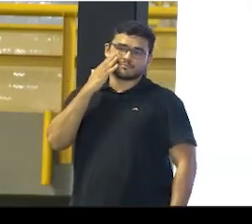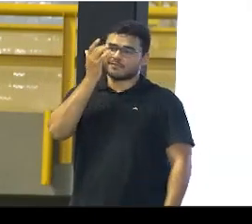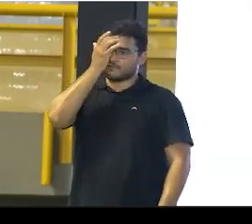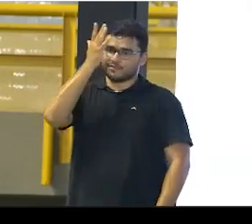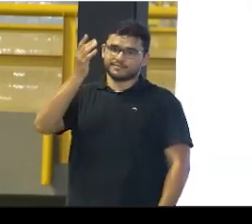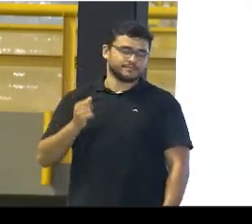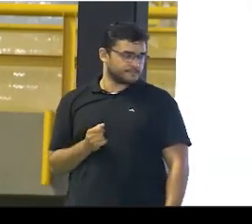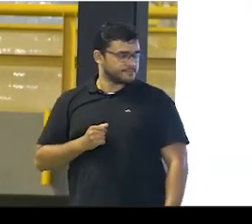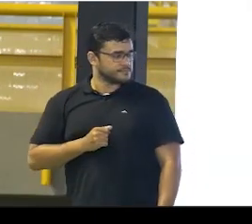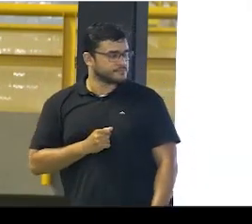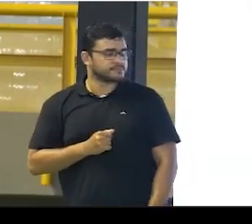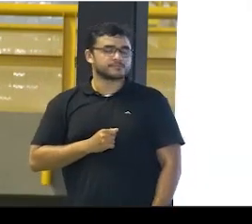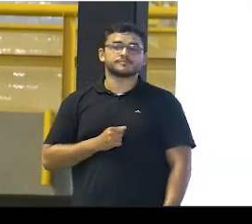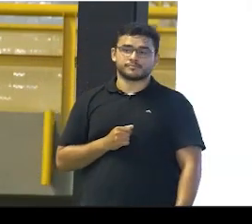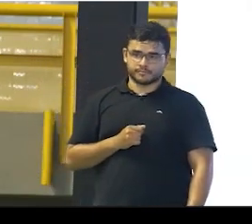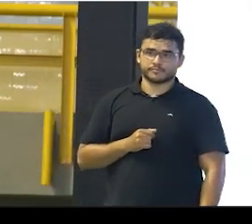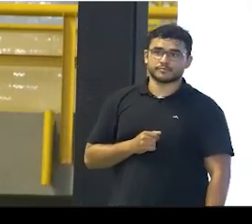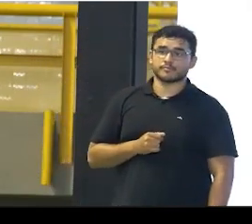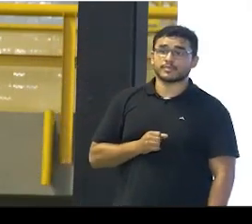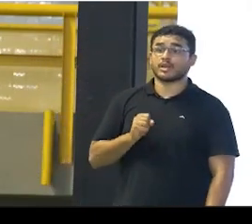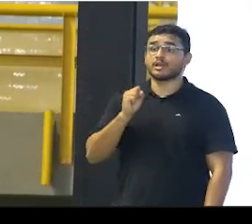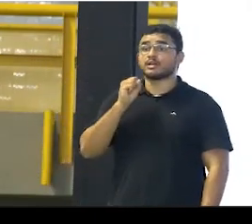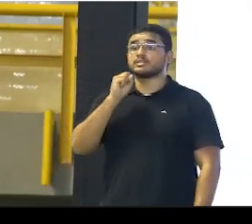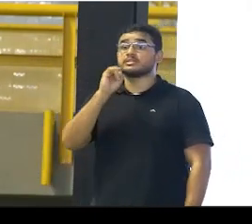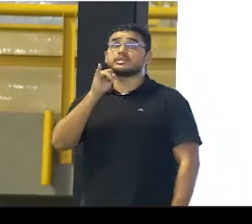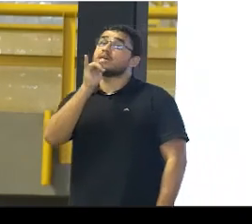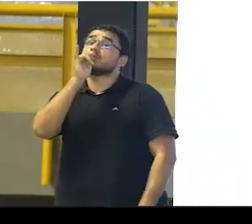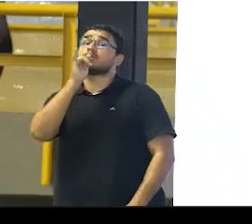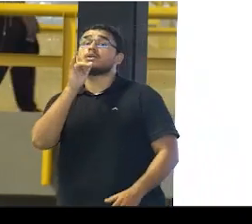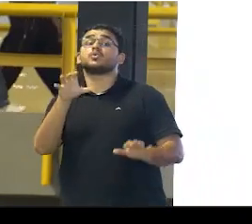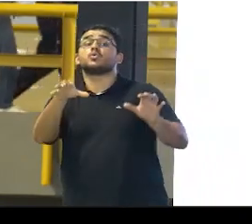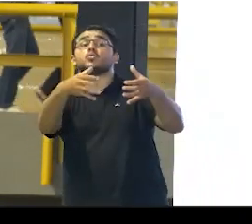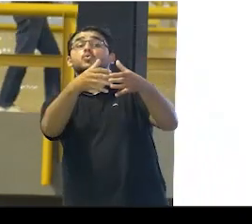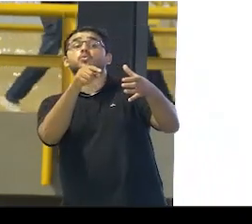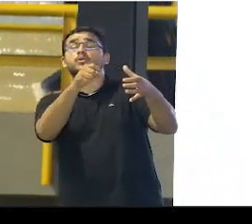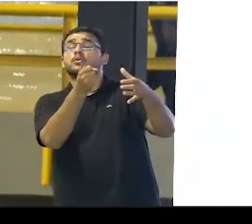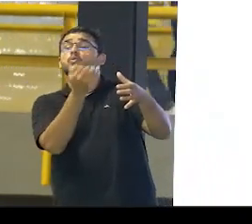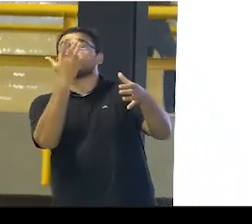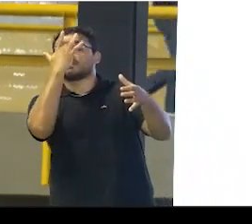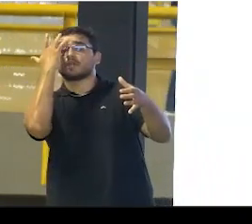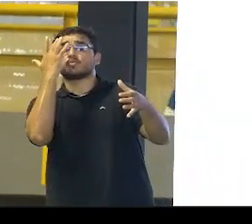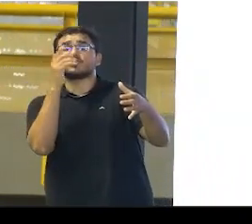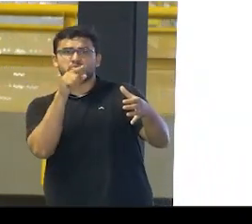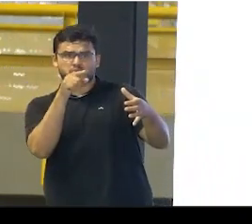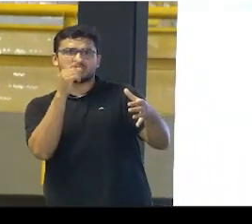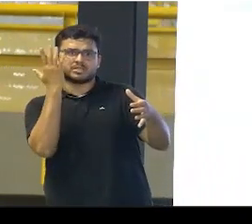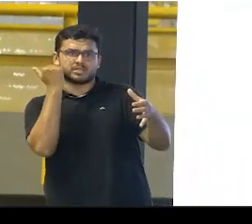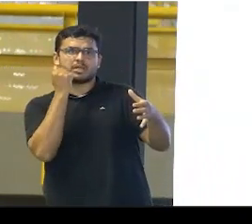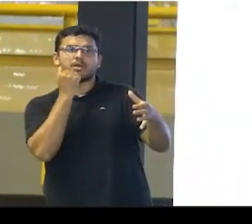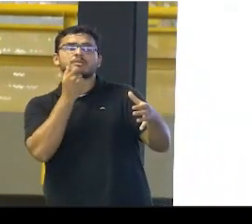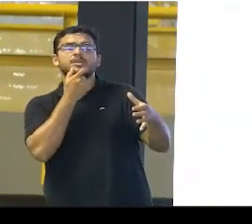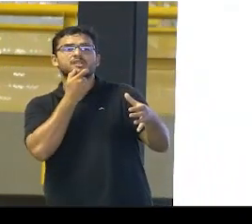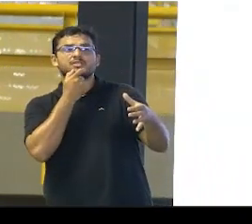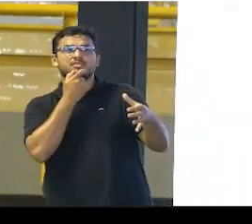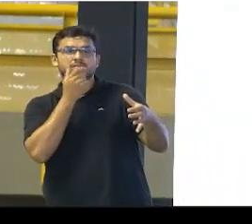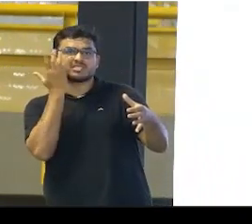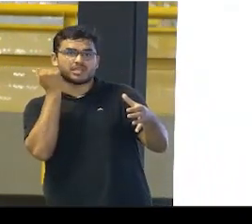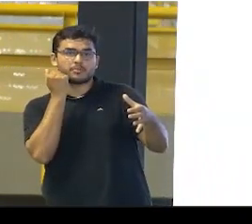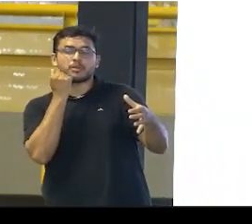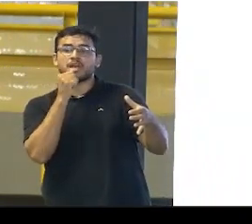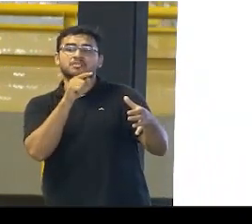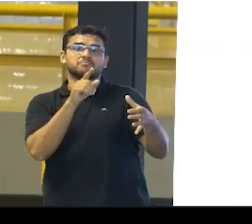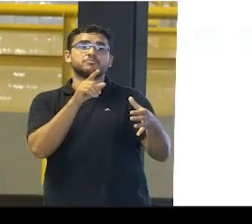8 metros de comprimento por 6 metros de largura. Pessoal, 1 metro em